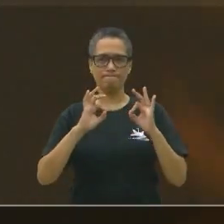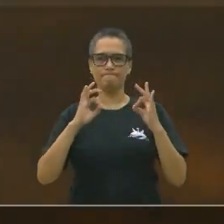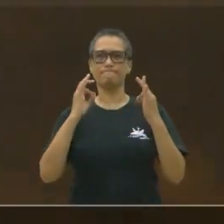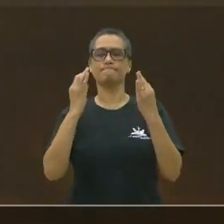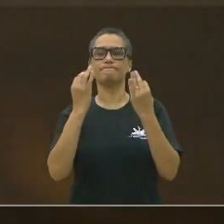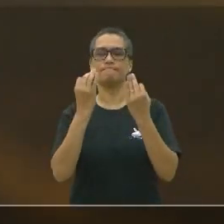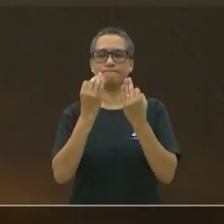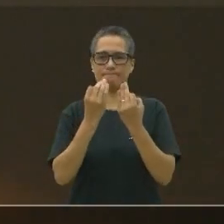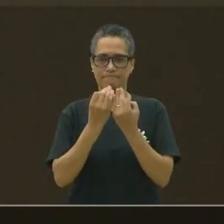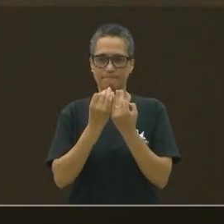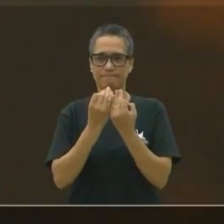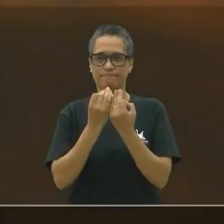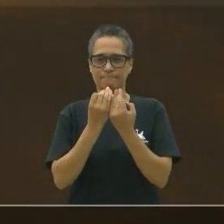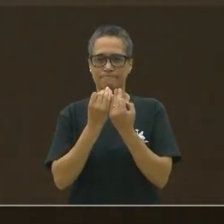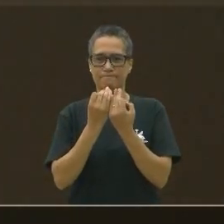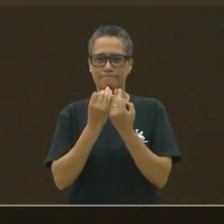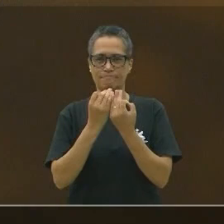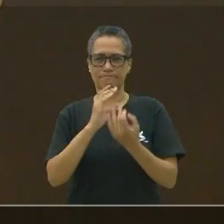quem é?